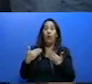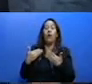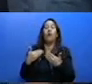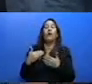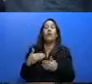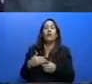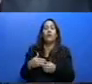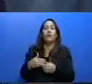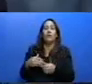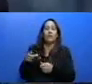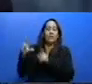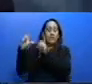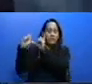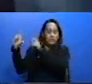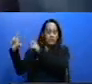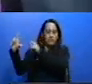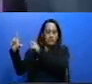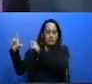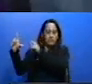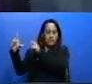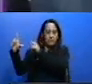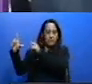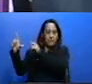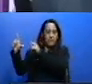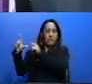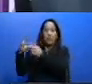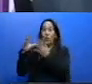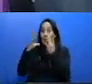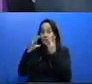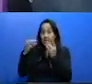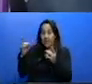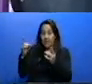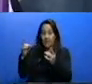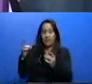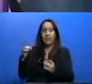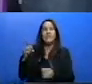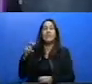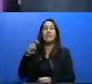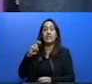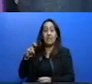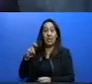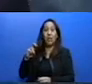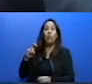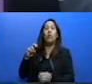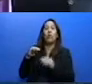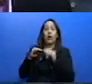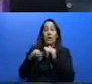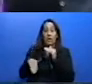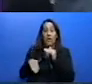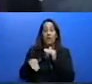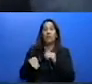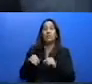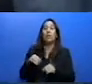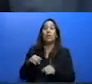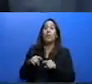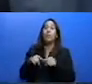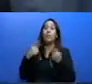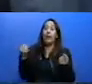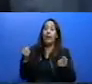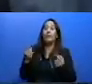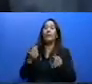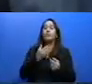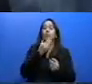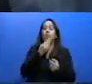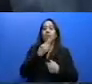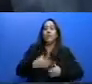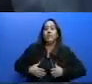na segunda imagem, observa, a mesma temperatura de 5 graus, porém, ele está usando